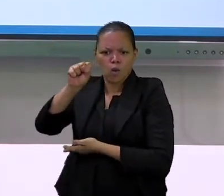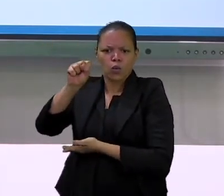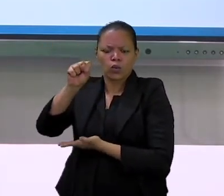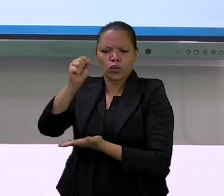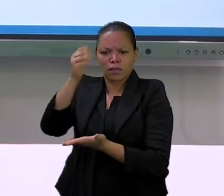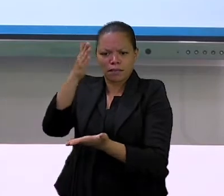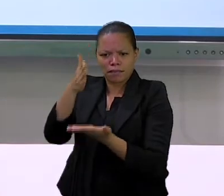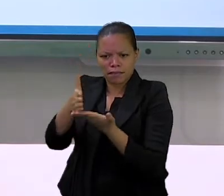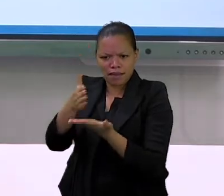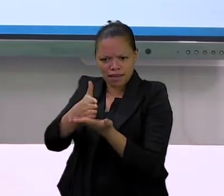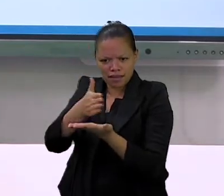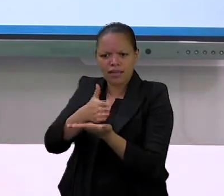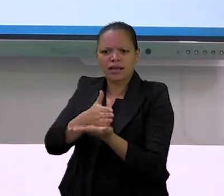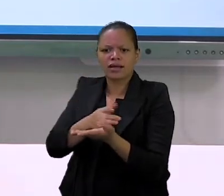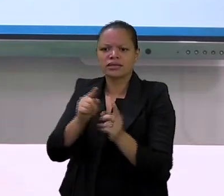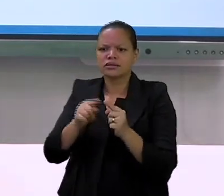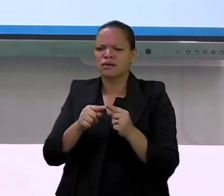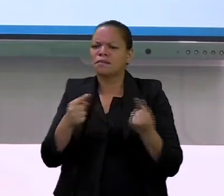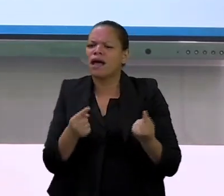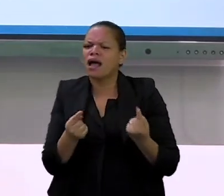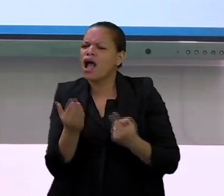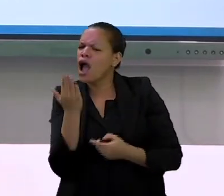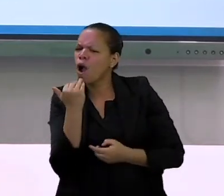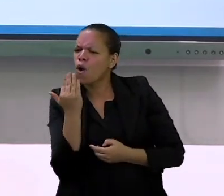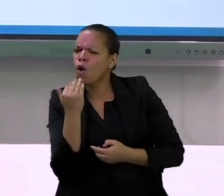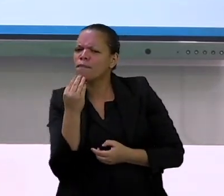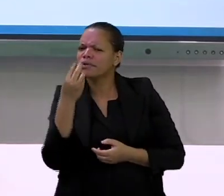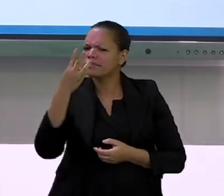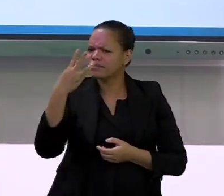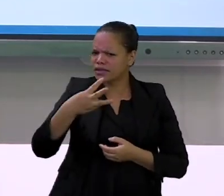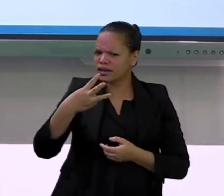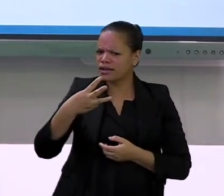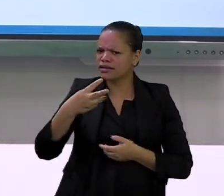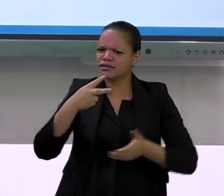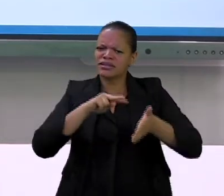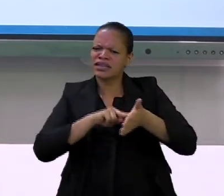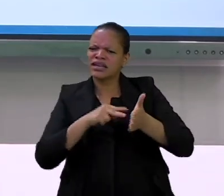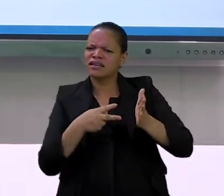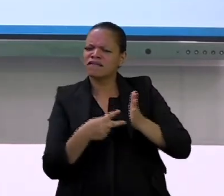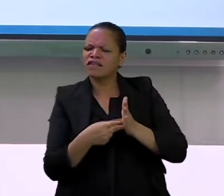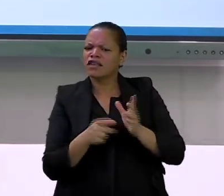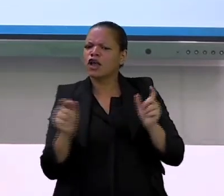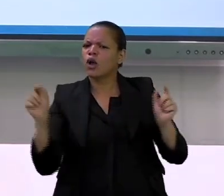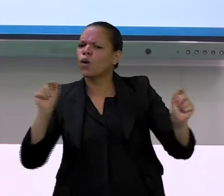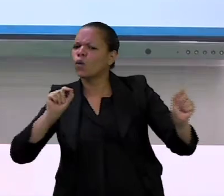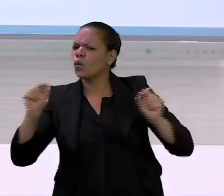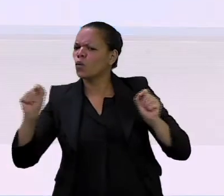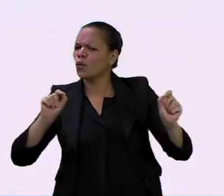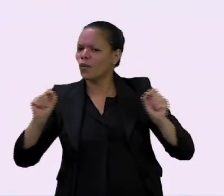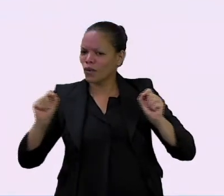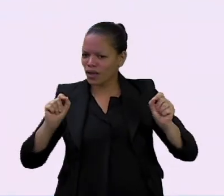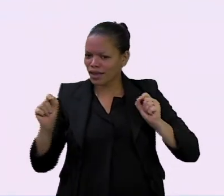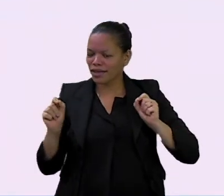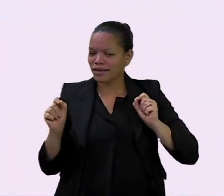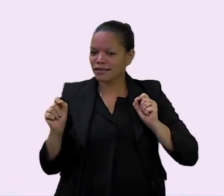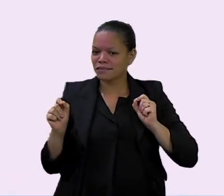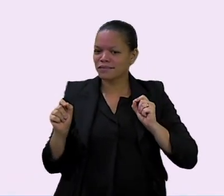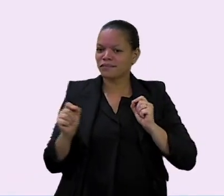3, significa que eu estou comendo 3 pedaços de quanto? De